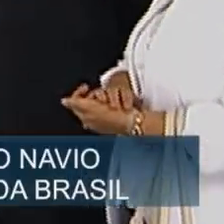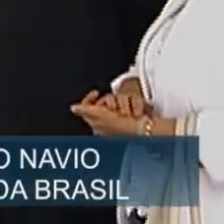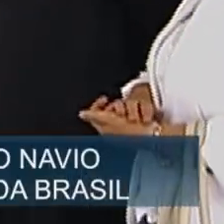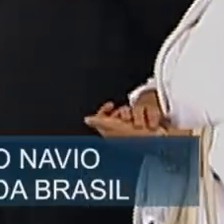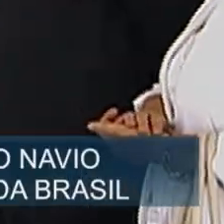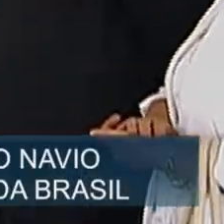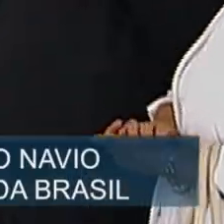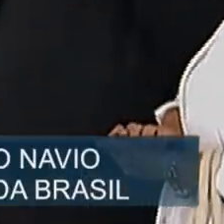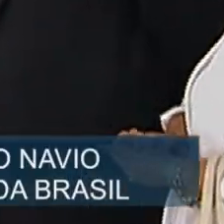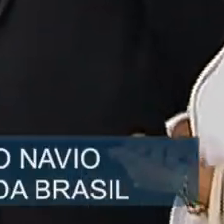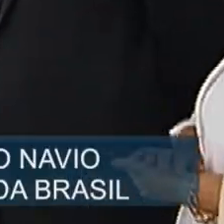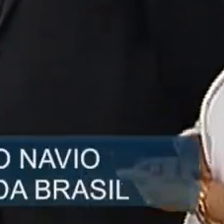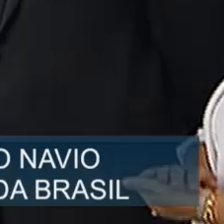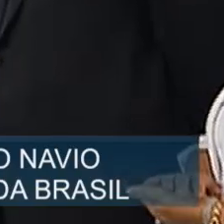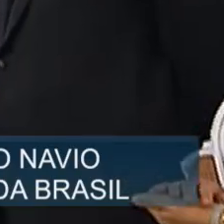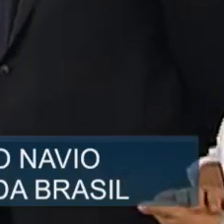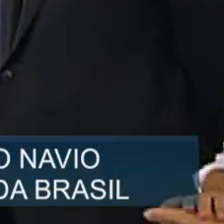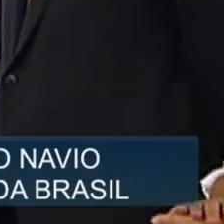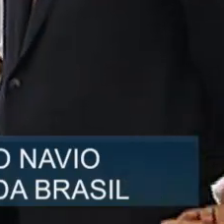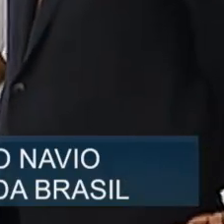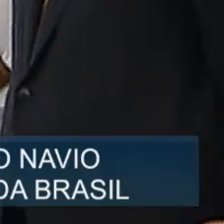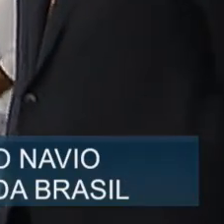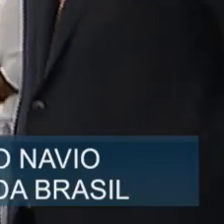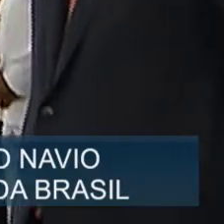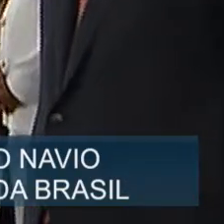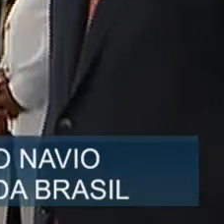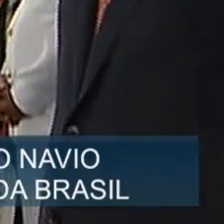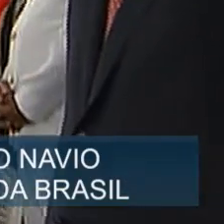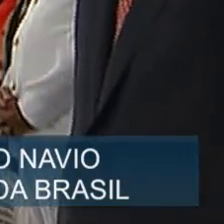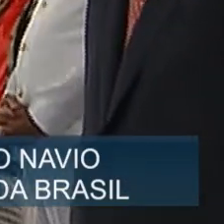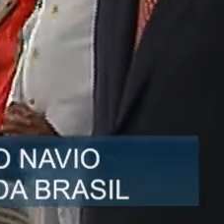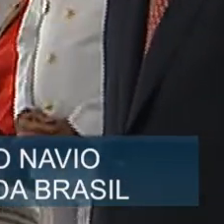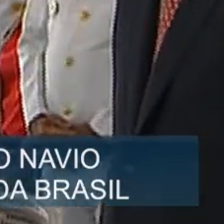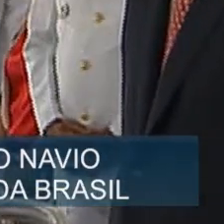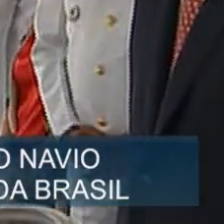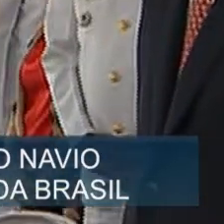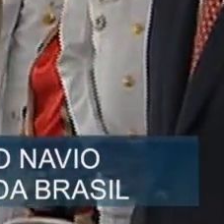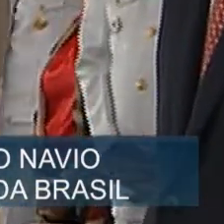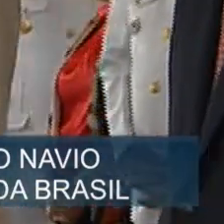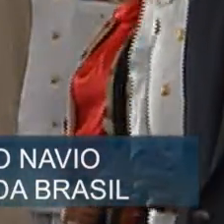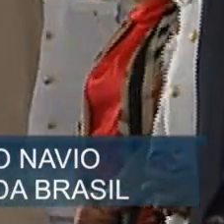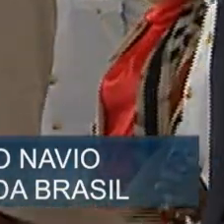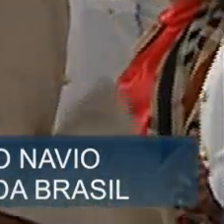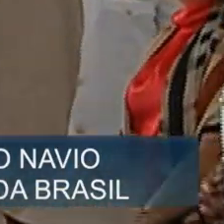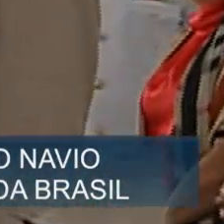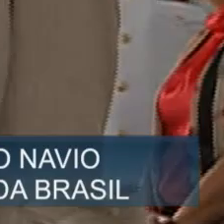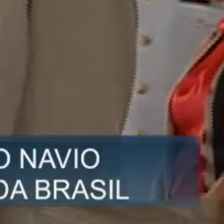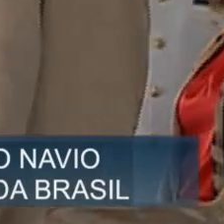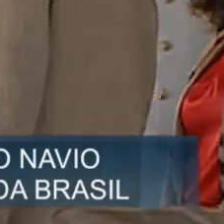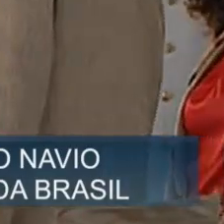navio Doca Multipropósito Bahia à frota da Marinha do Brasil. Vamos acompanhar. Hélder Barbalho,